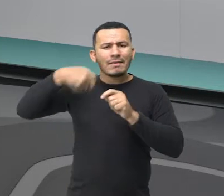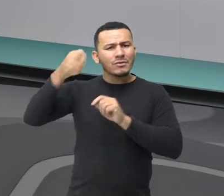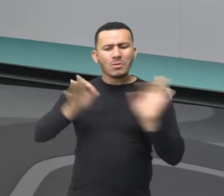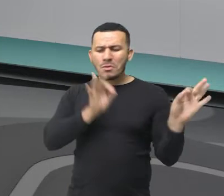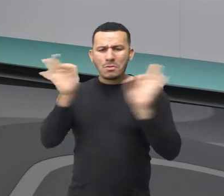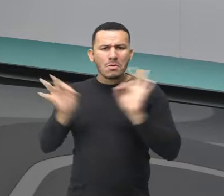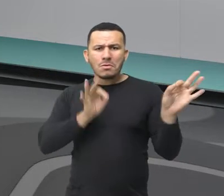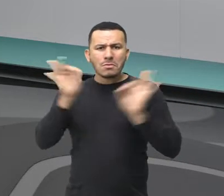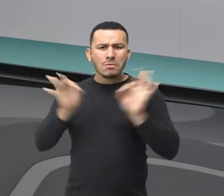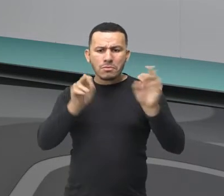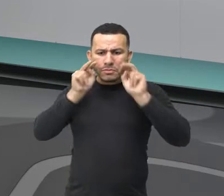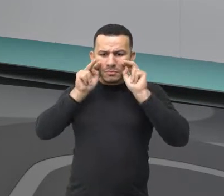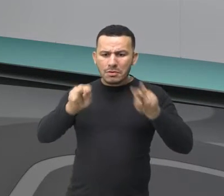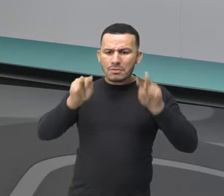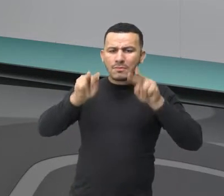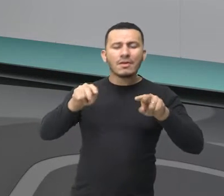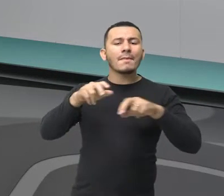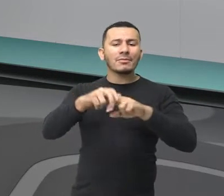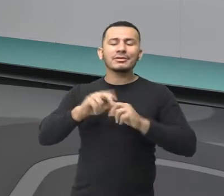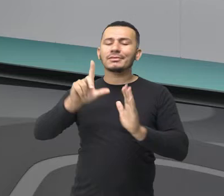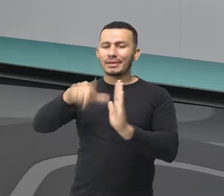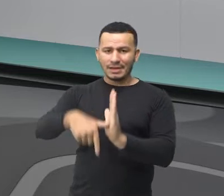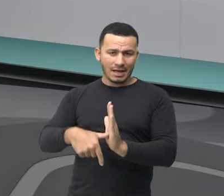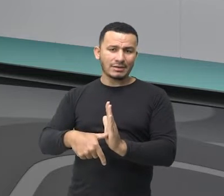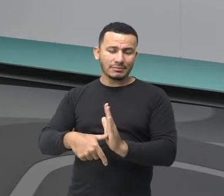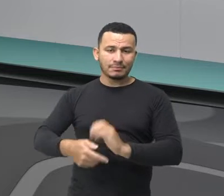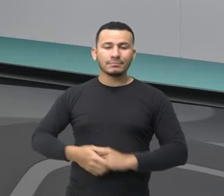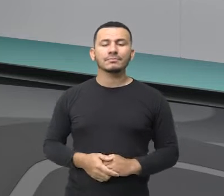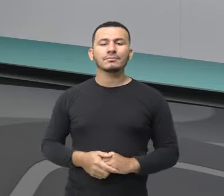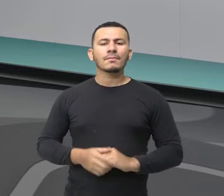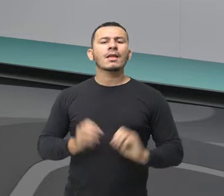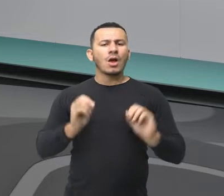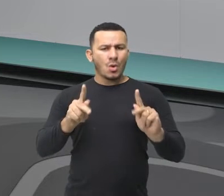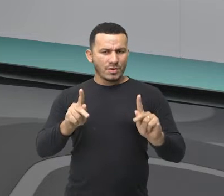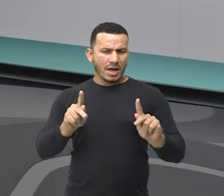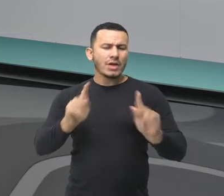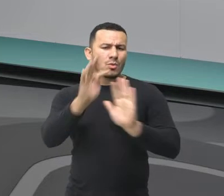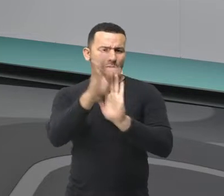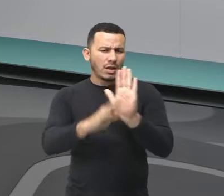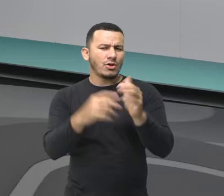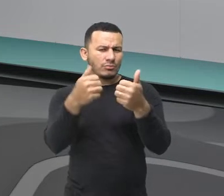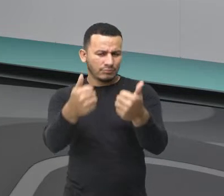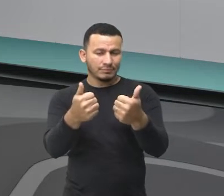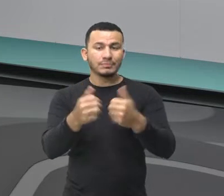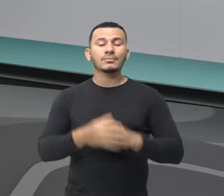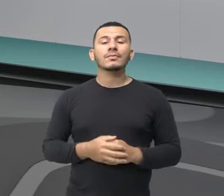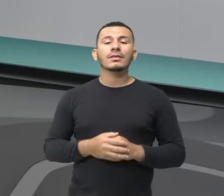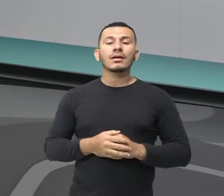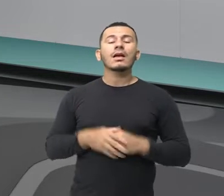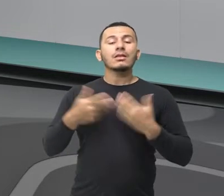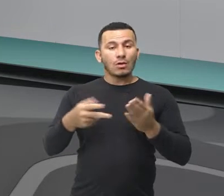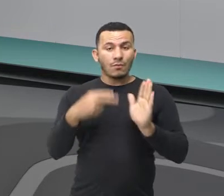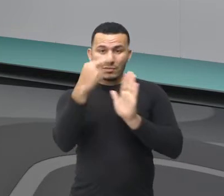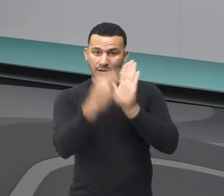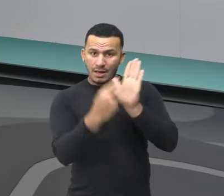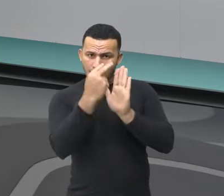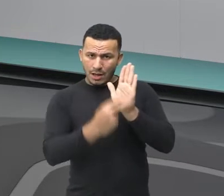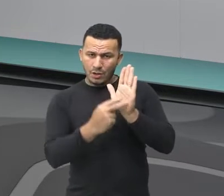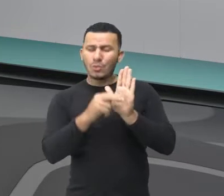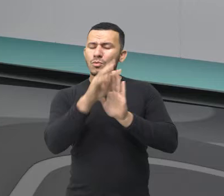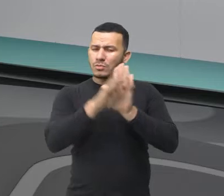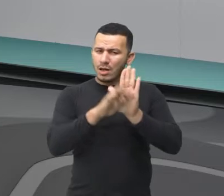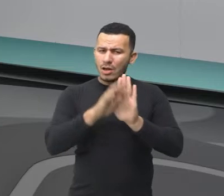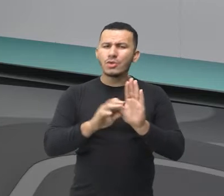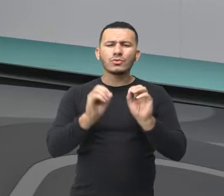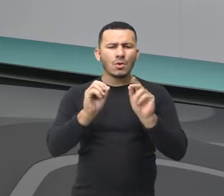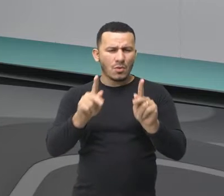por diante. Tá bom, professora. Esse é o texto. E aí, o que a gente faz a partir desse texto? Como eu falei para